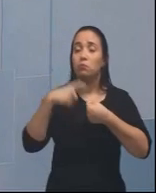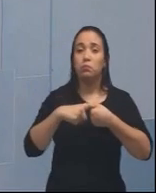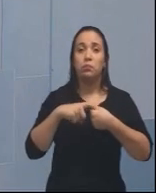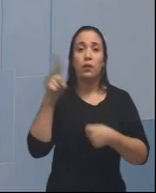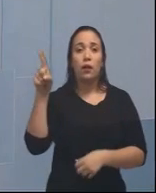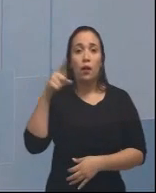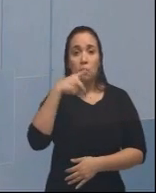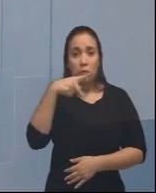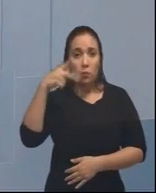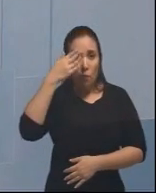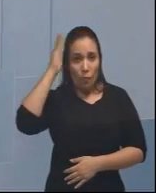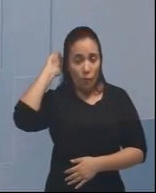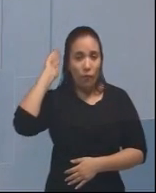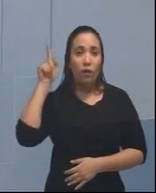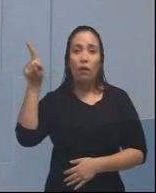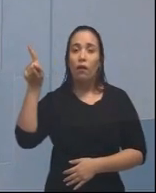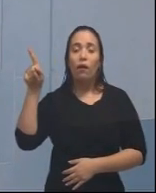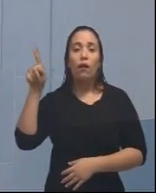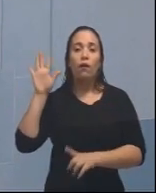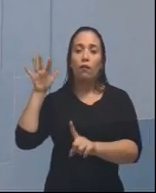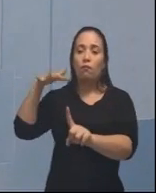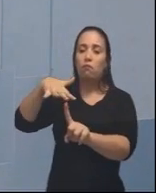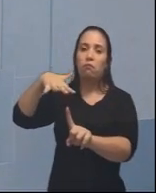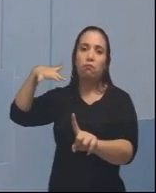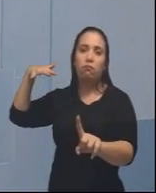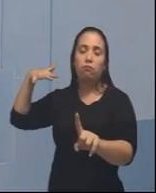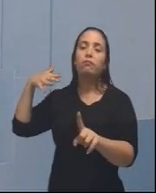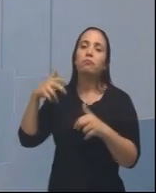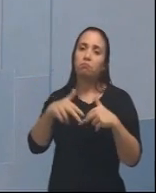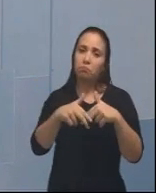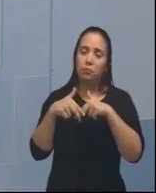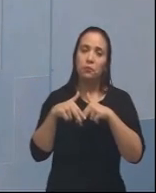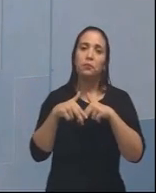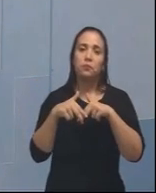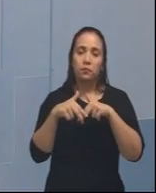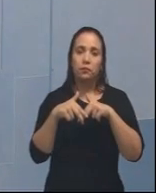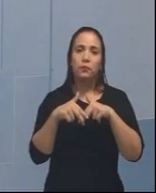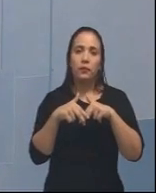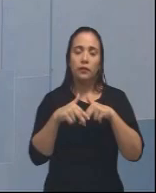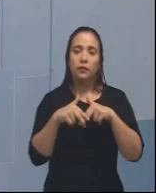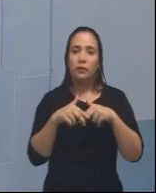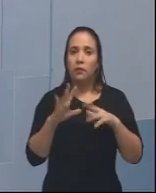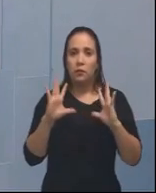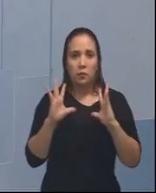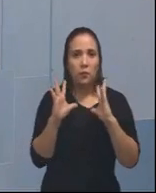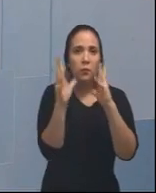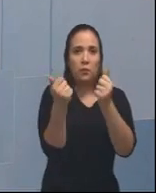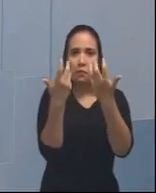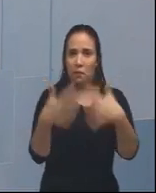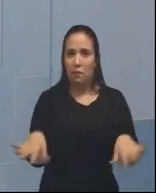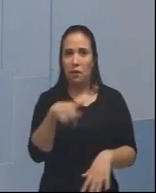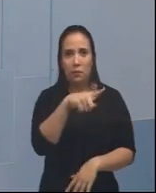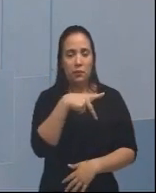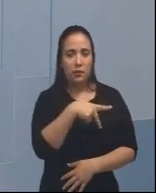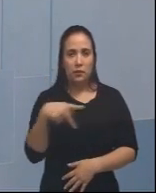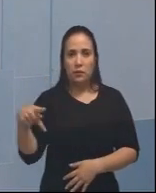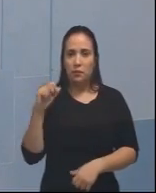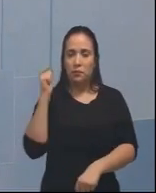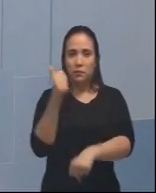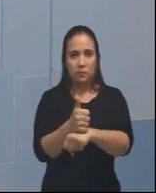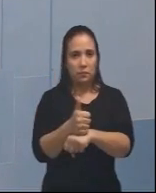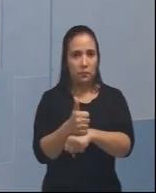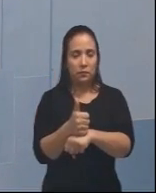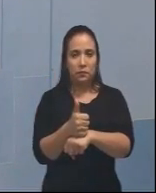como Michel Temer é algo que literalmente fulmina qualquer chance